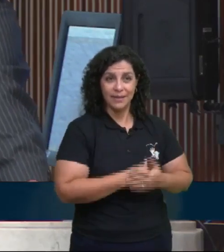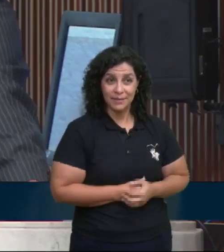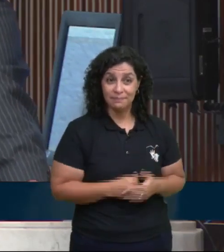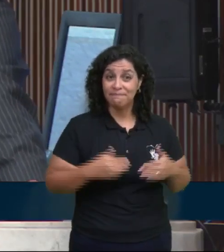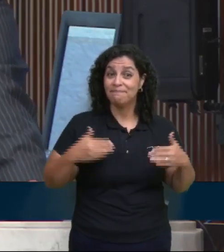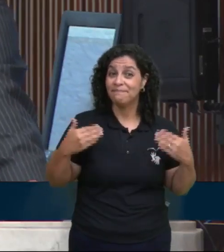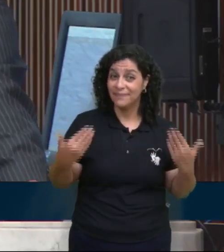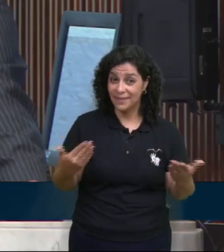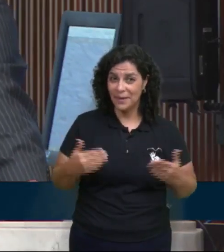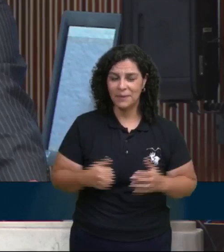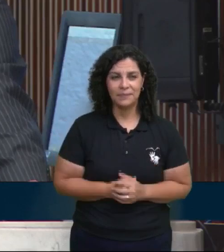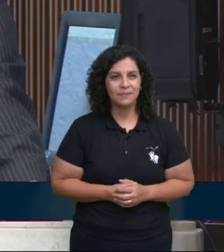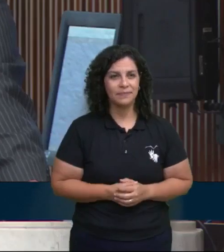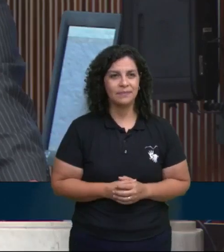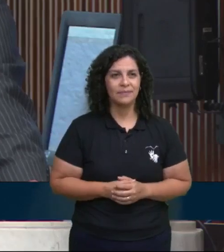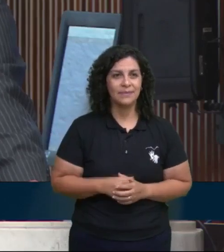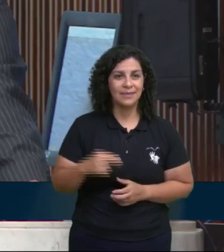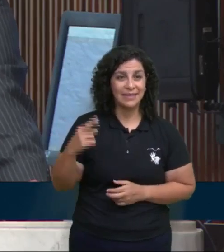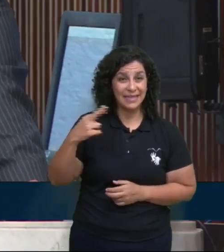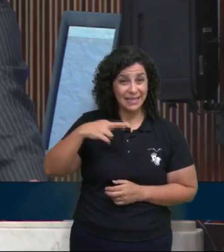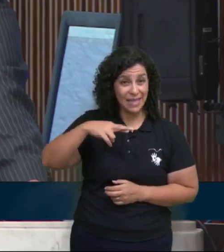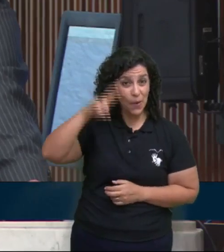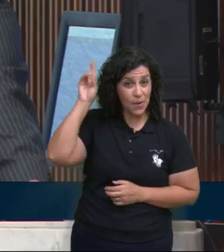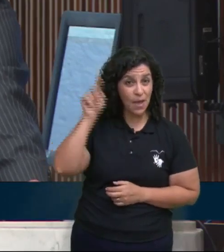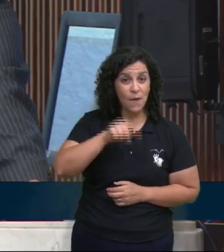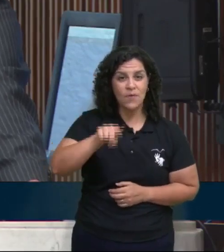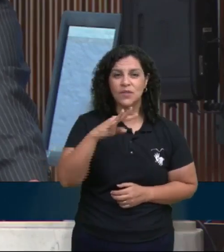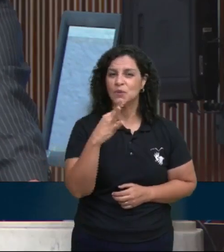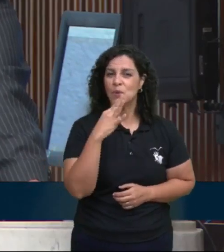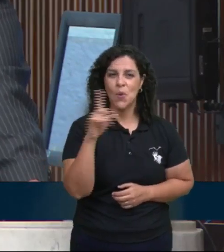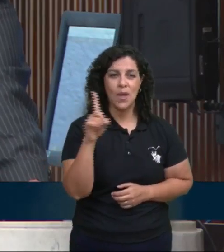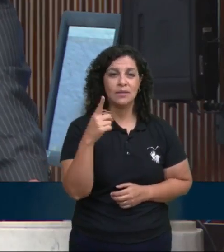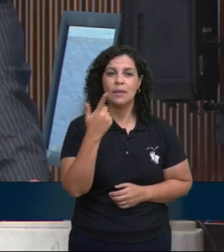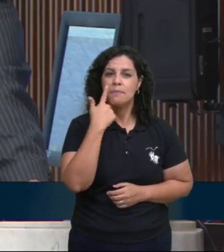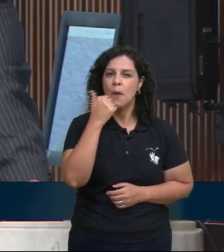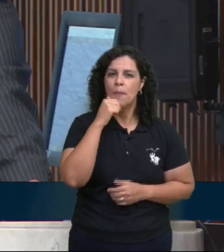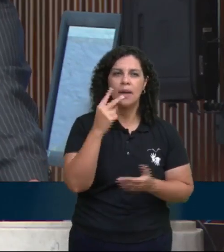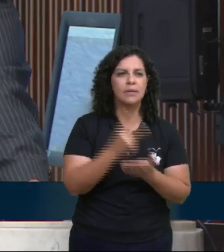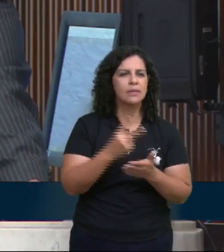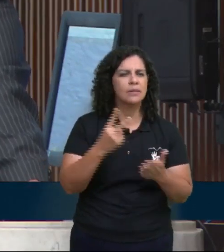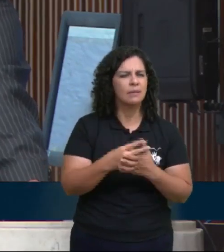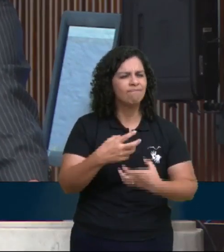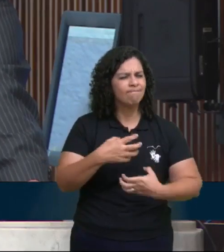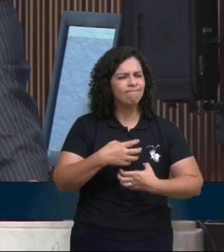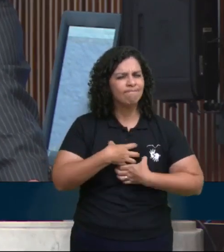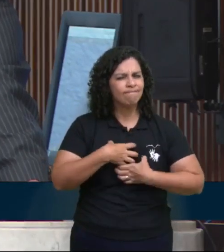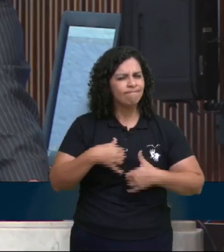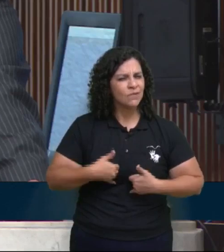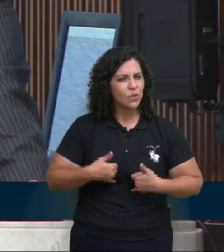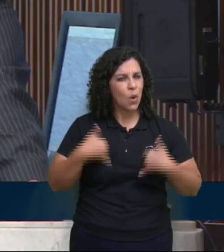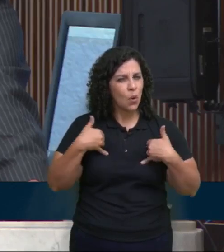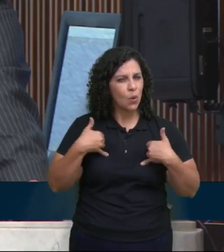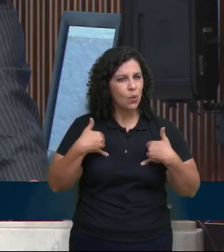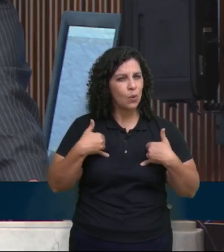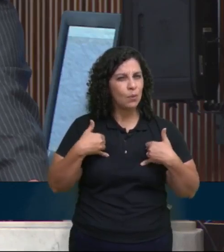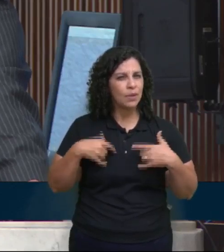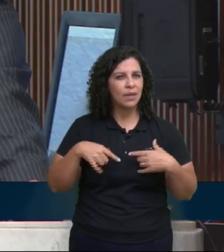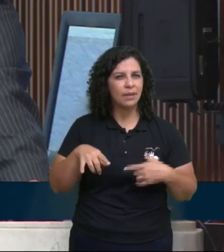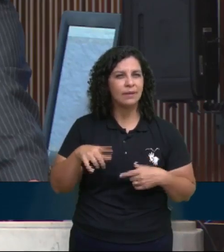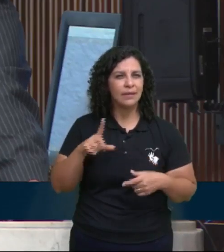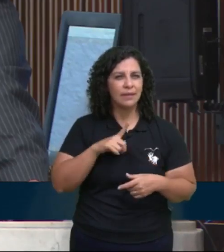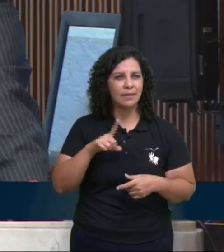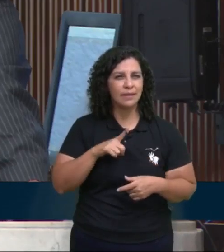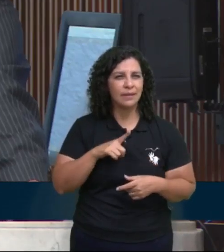Então, é esse o Roberto Requião que vocês não conhecem e que me enche tanto de orgulho e por quem eu tenho um grande